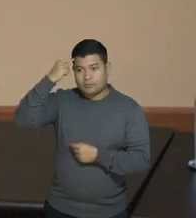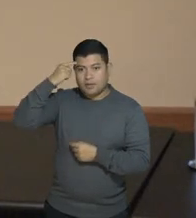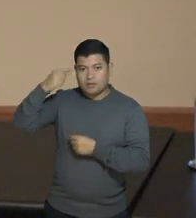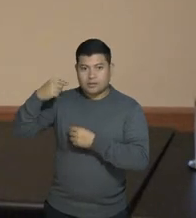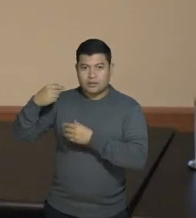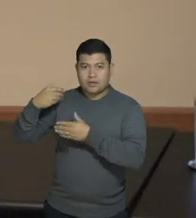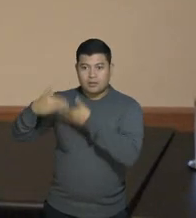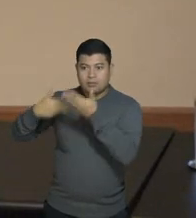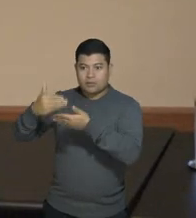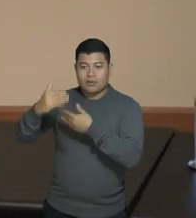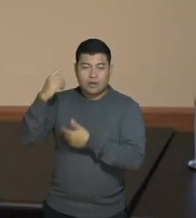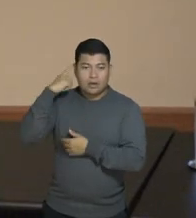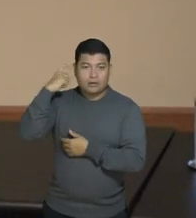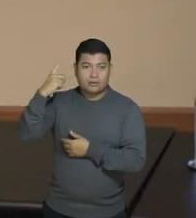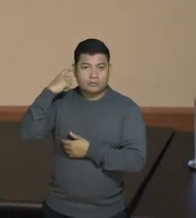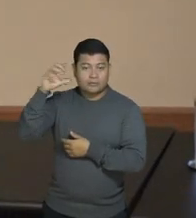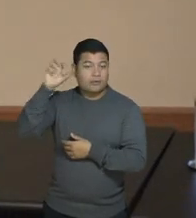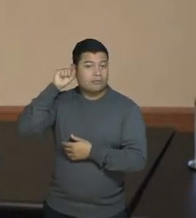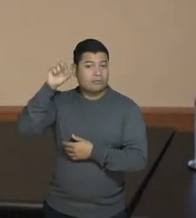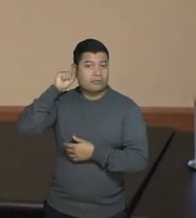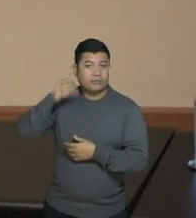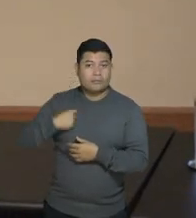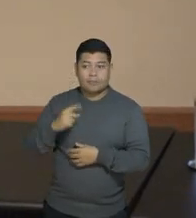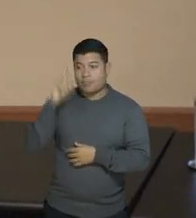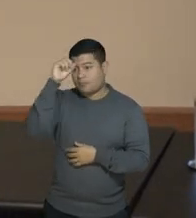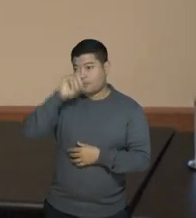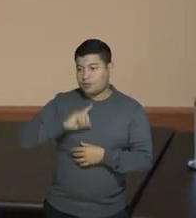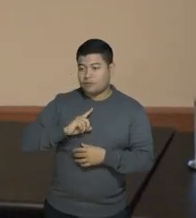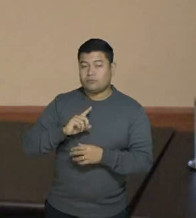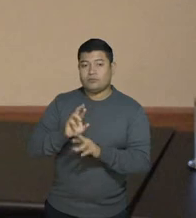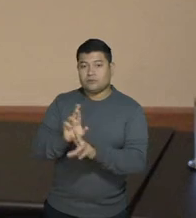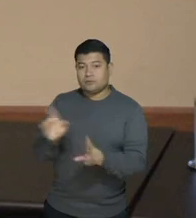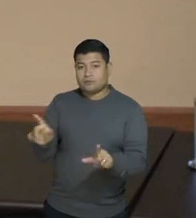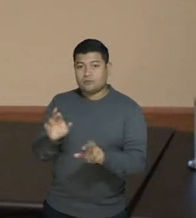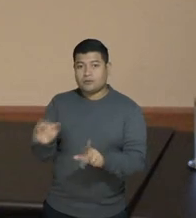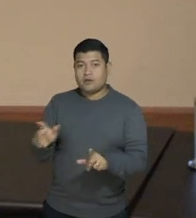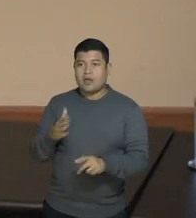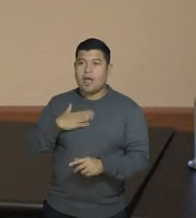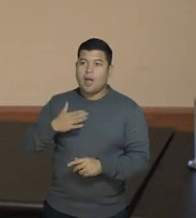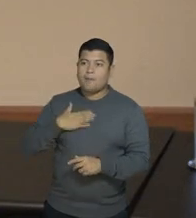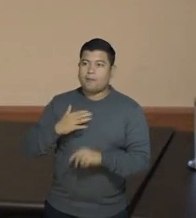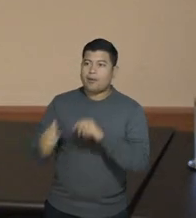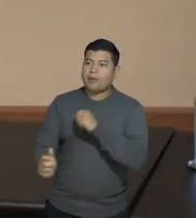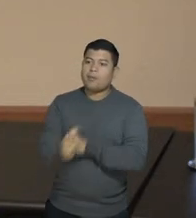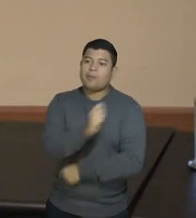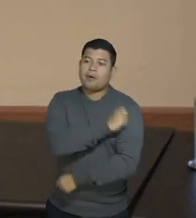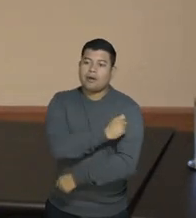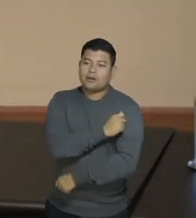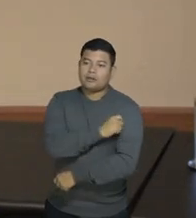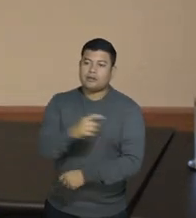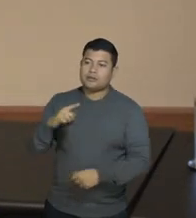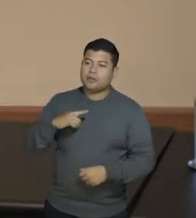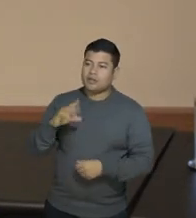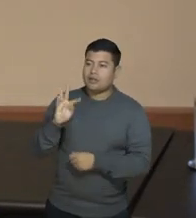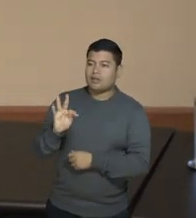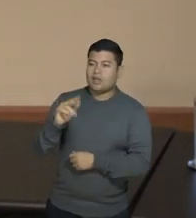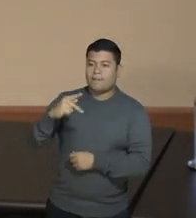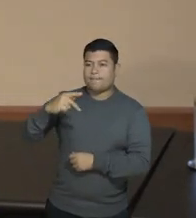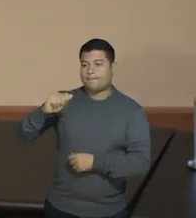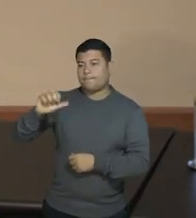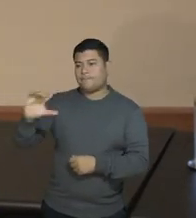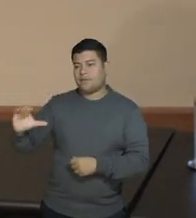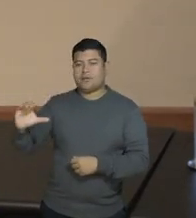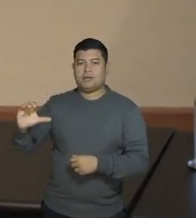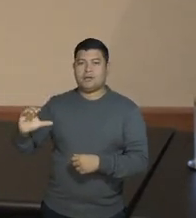em perfis diferentes de processamento auditivo. Ah, mas o meu aluno tem TEPAC, o meu paciente tem TEPAC.